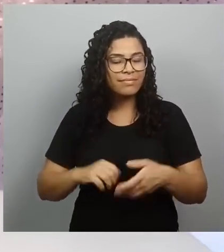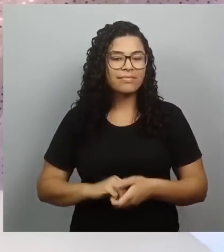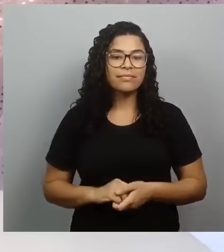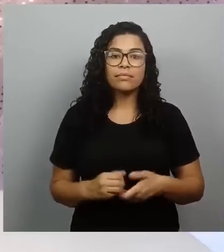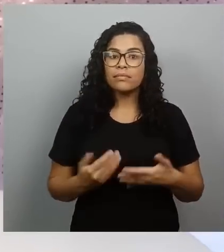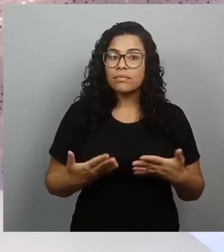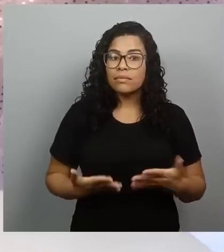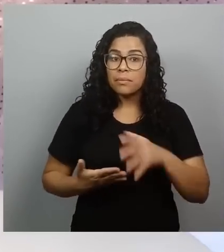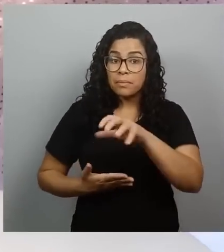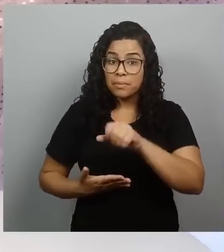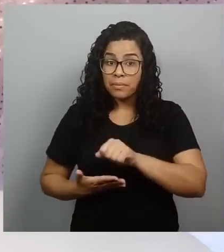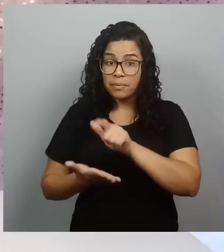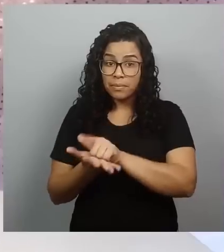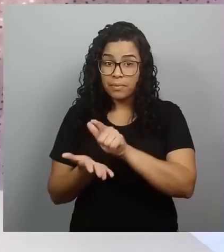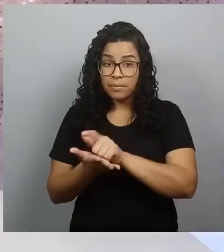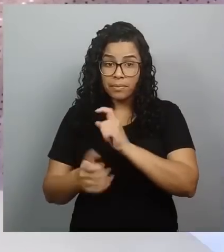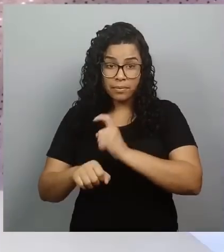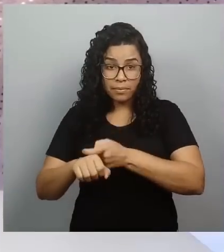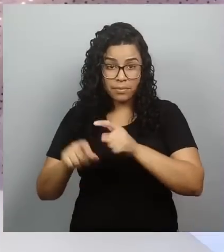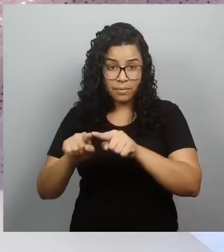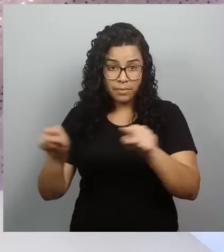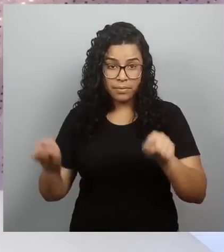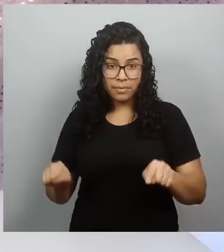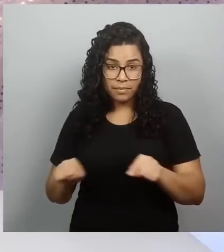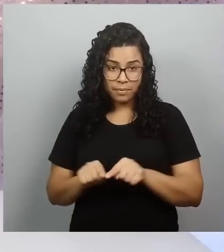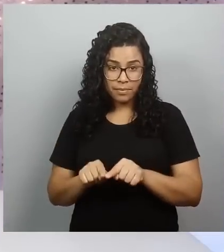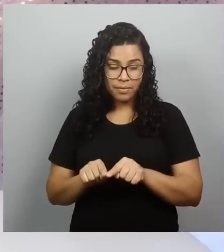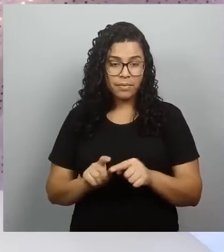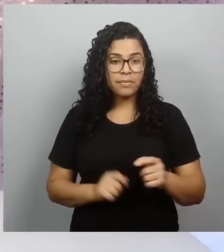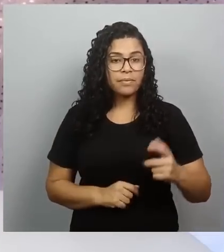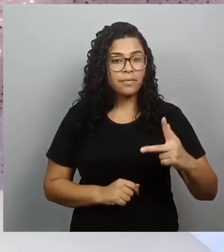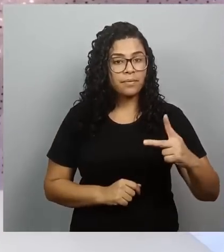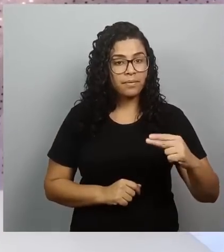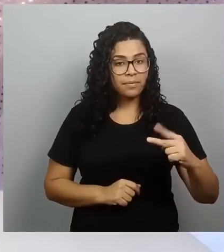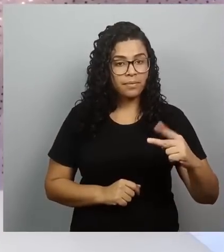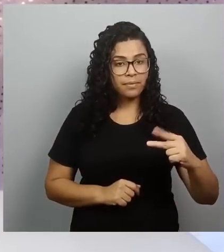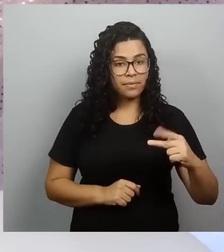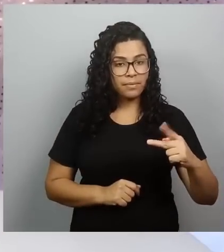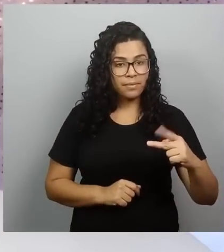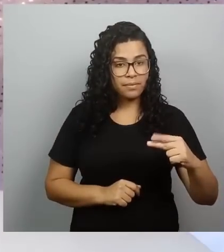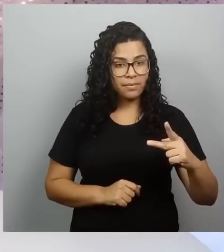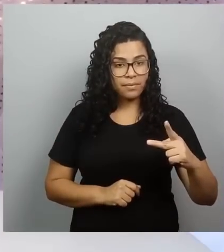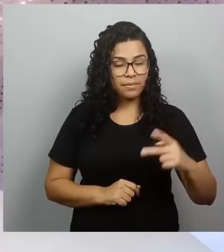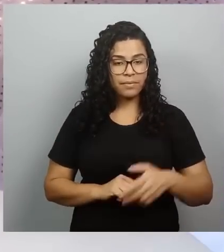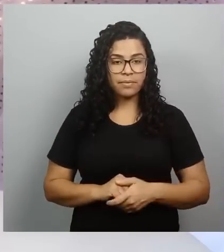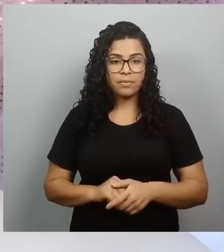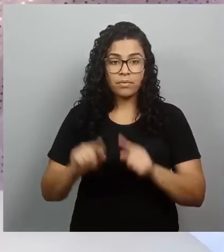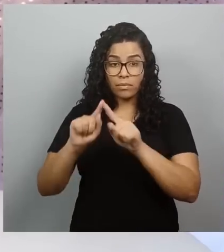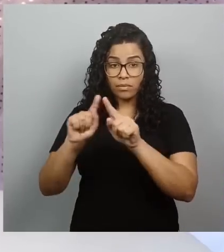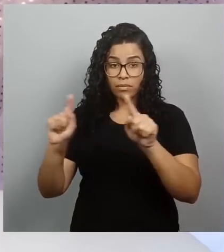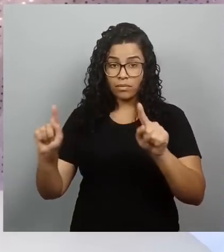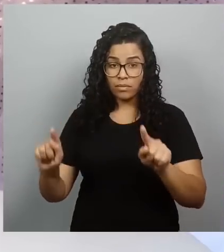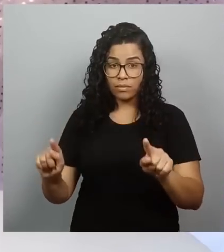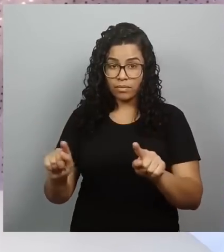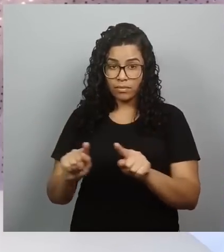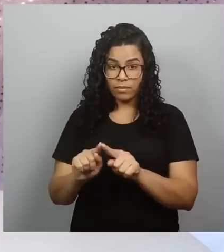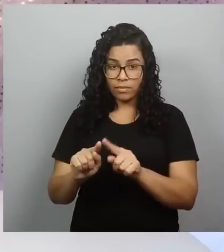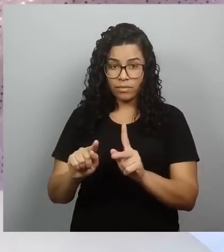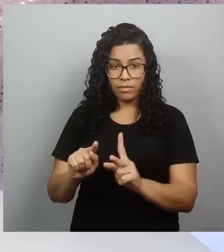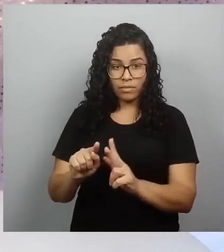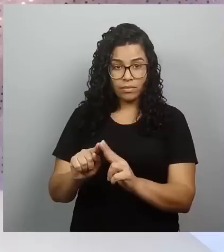pegue o seu papelão e uma tesoura sem ponta, recorte um pedaço